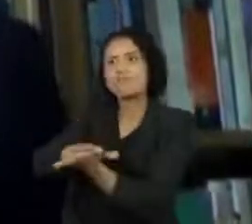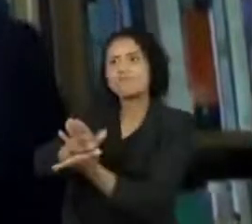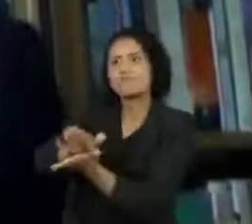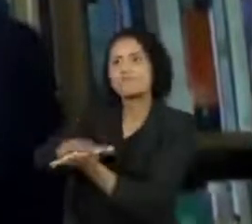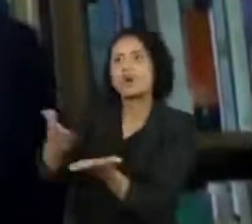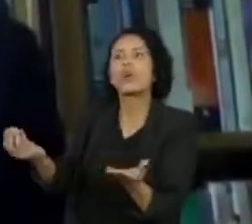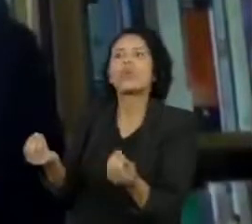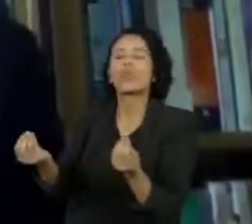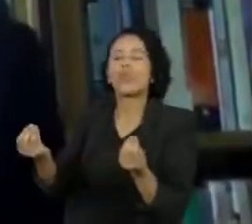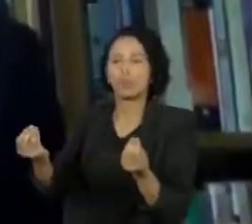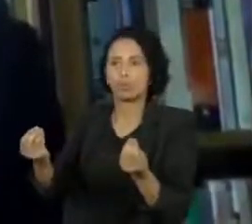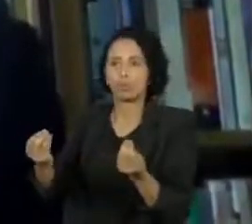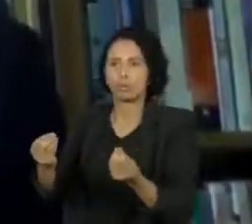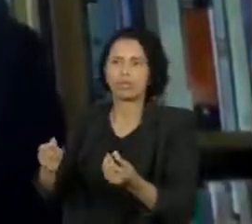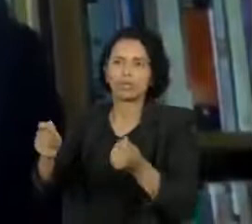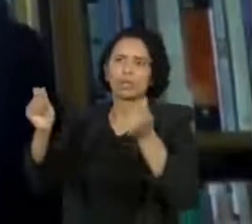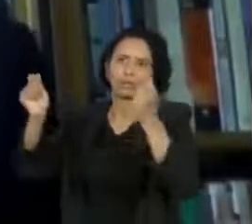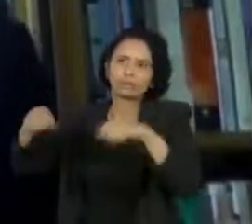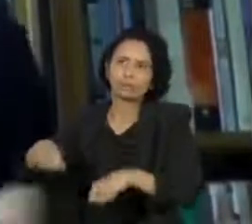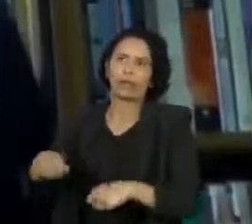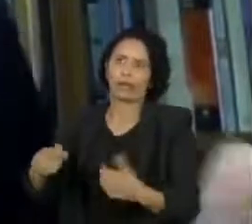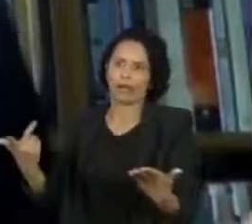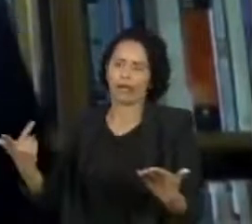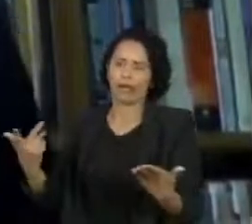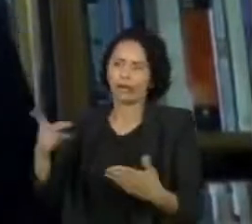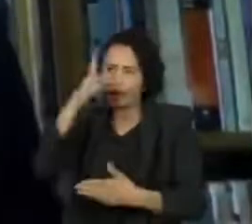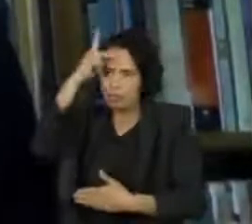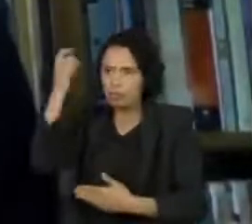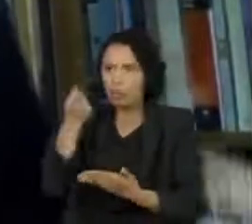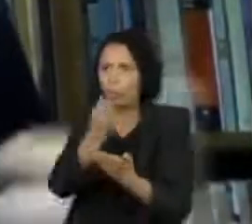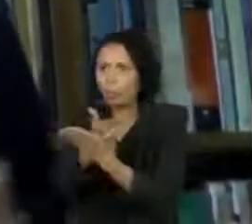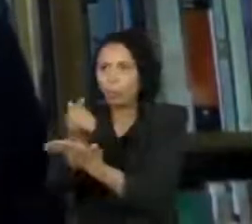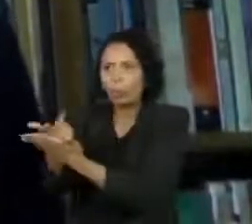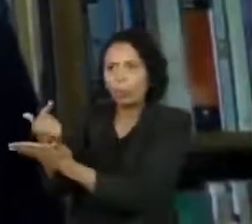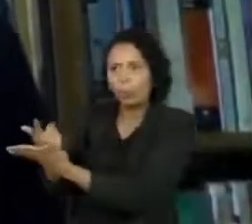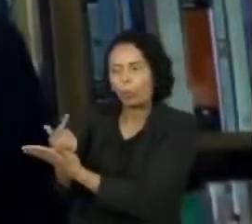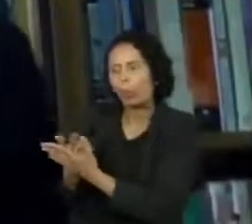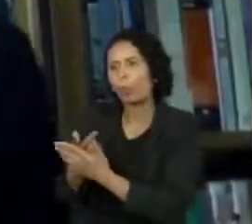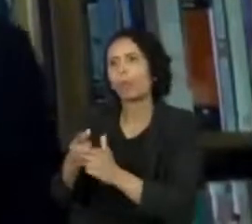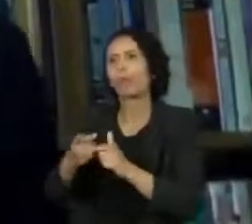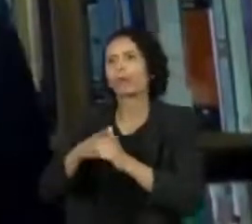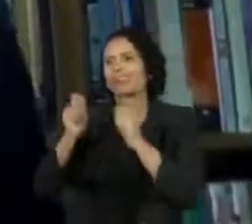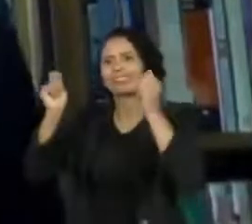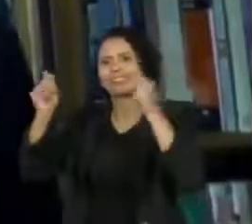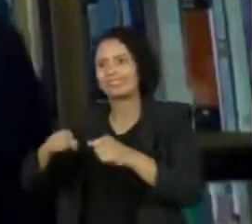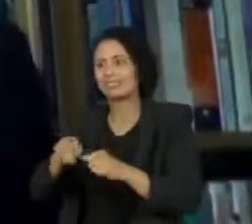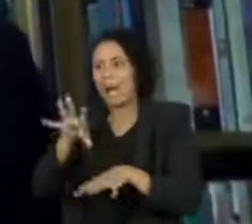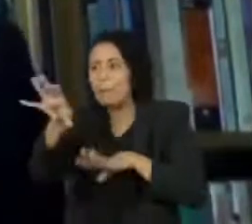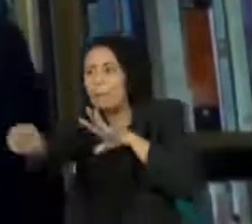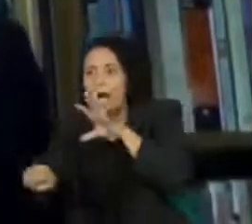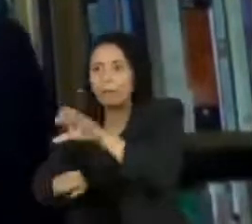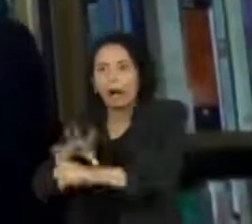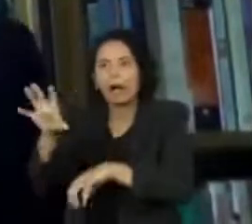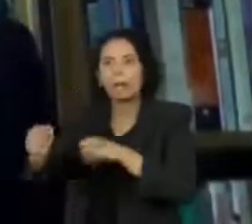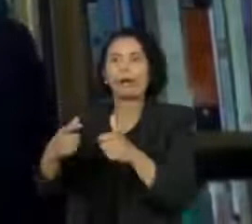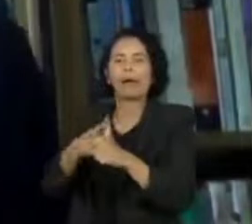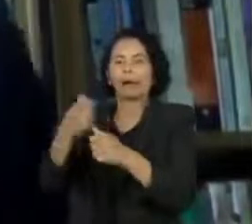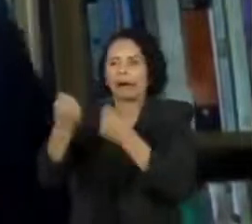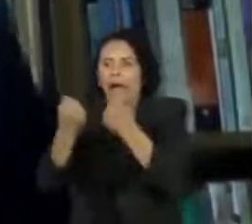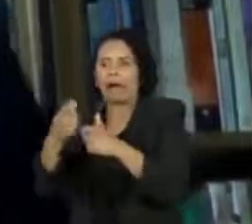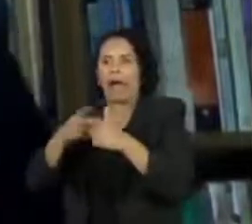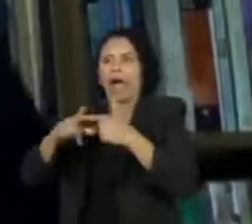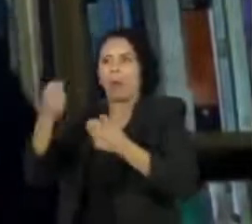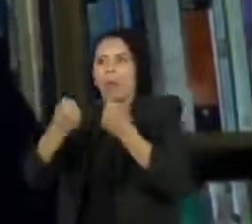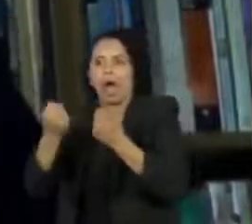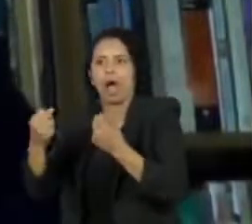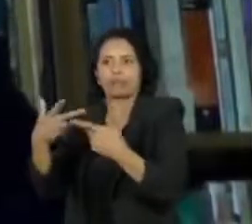as garantias que o consumidor deu, o próprio bem que está sendo financiado, é um exemplo, ou ela pode recorrer ao